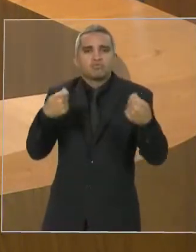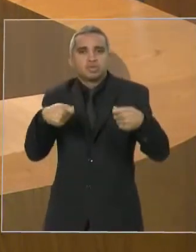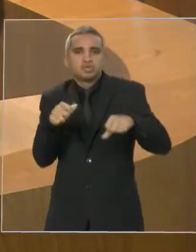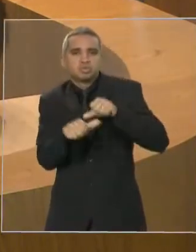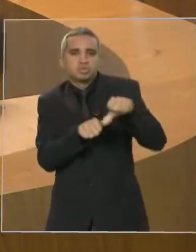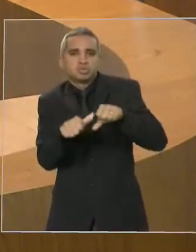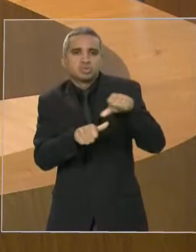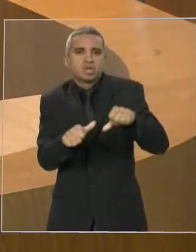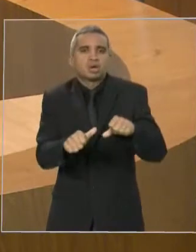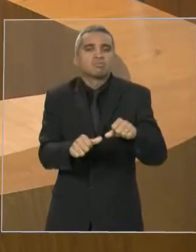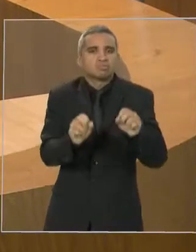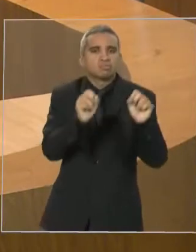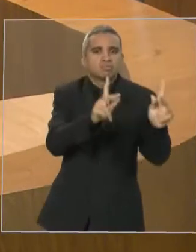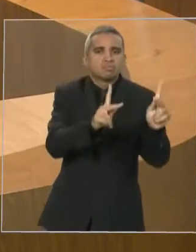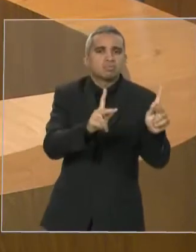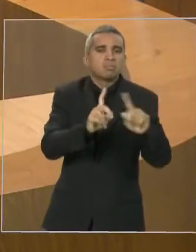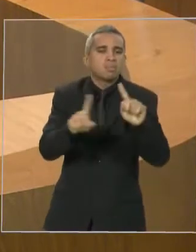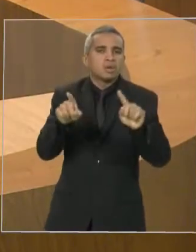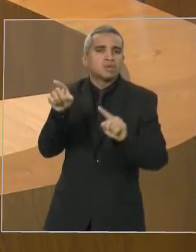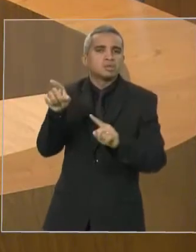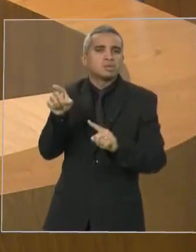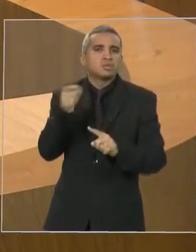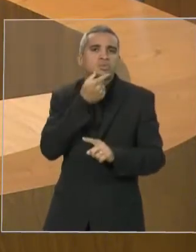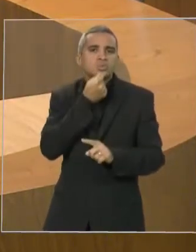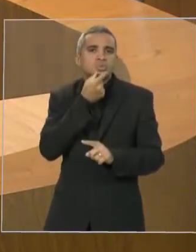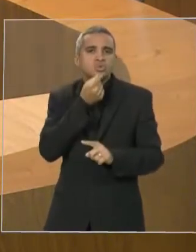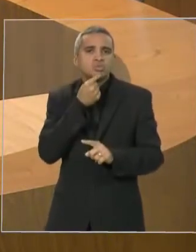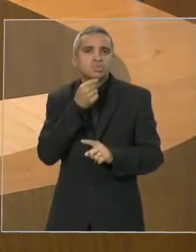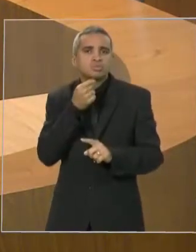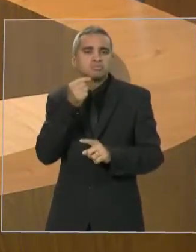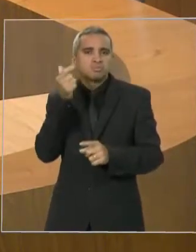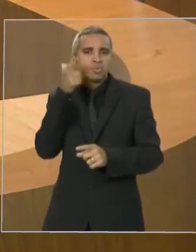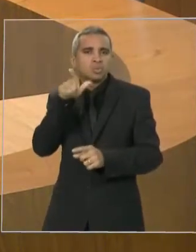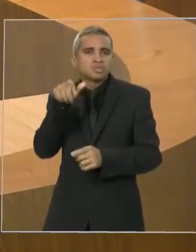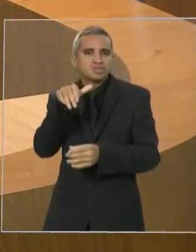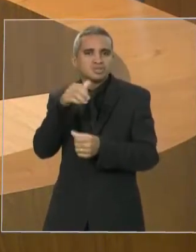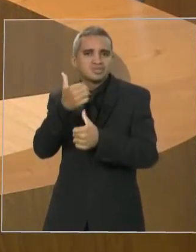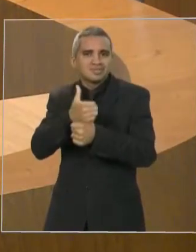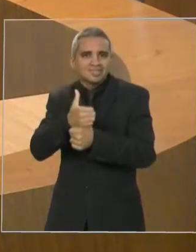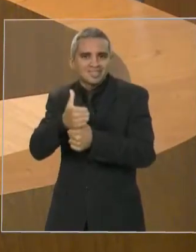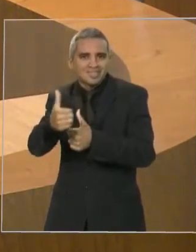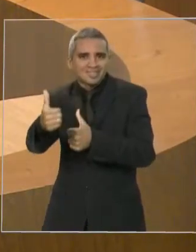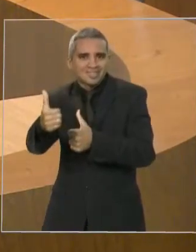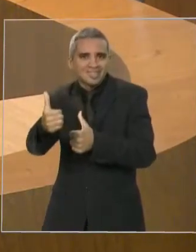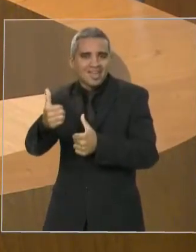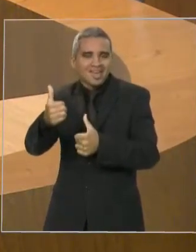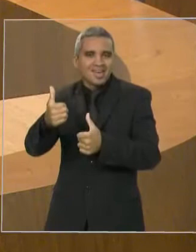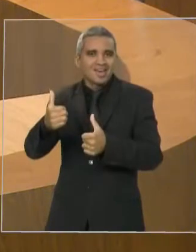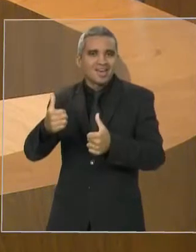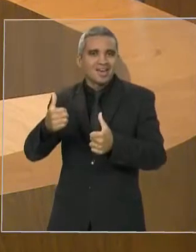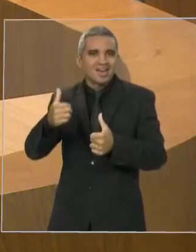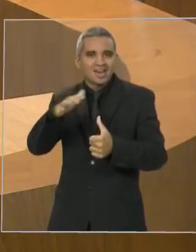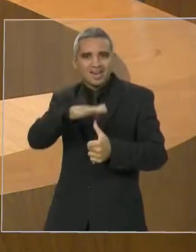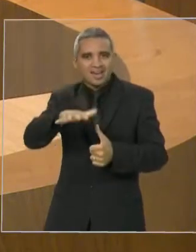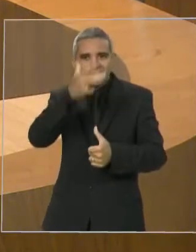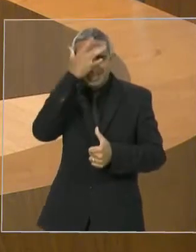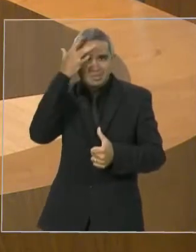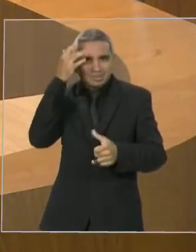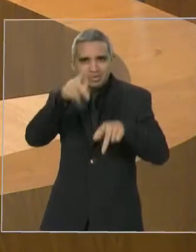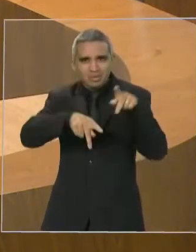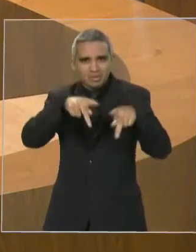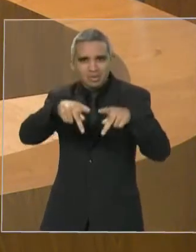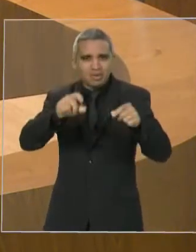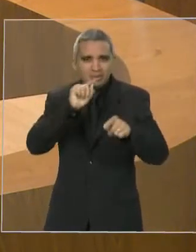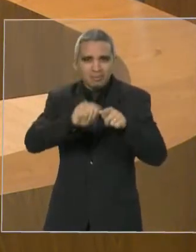era a esperança da sociedade de Pinheiro, dos jovens e de todos os trabalhadores